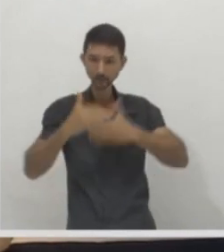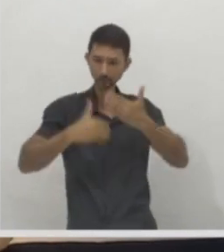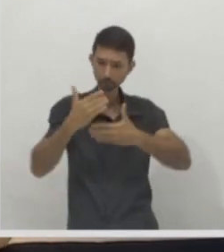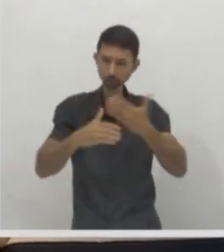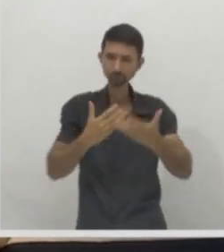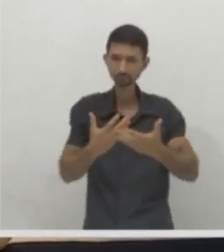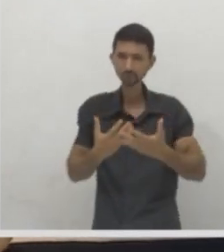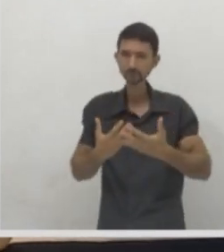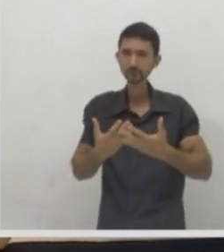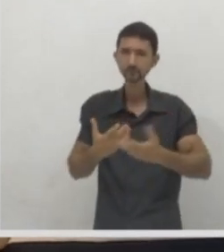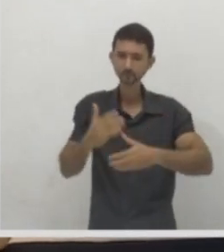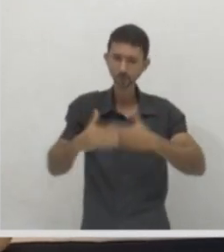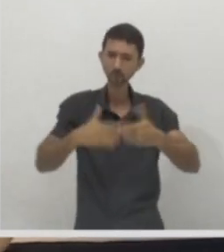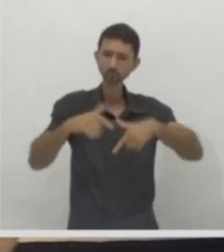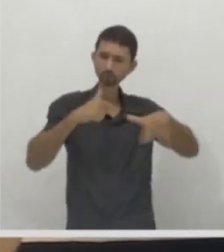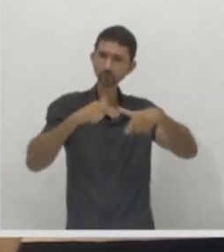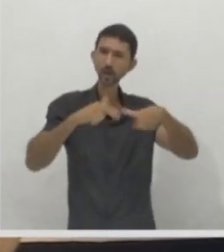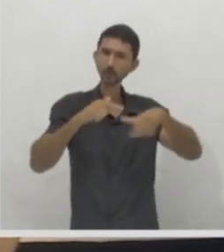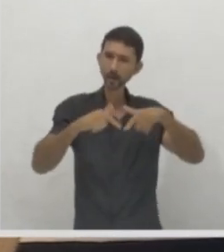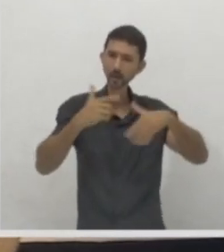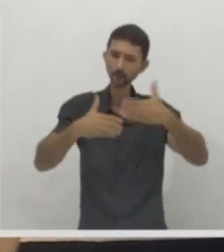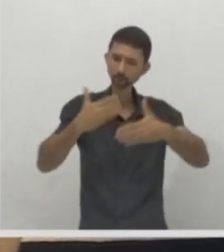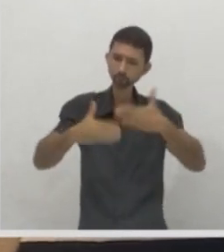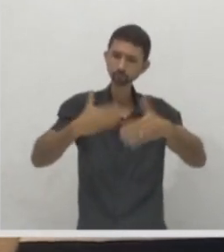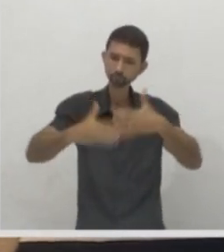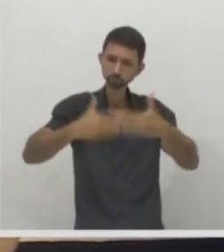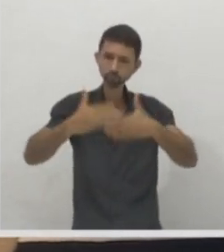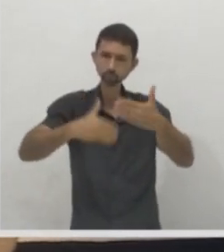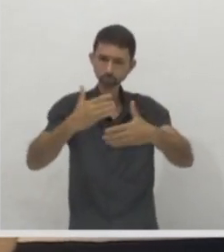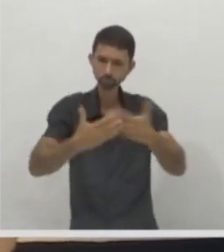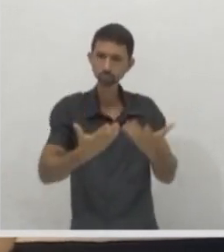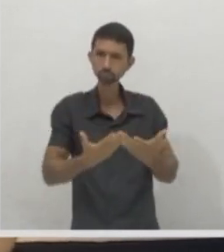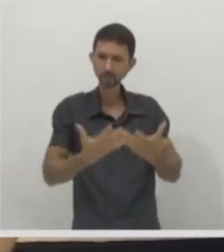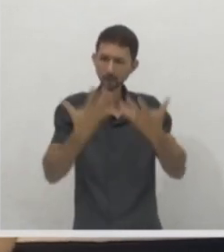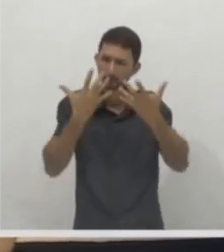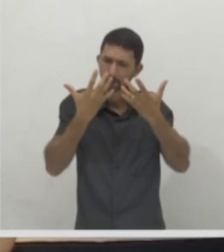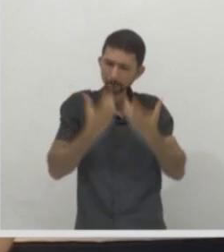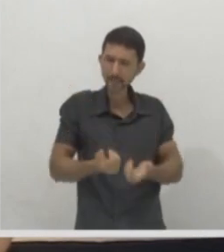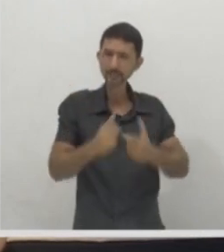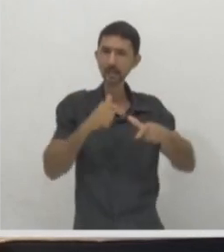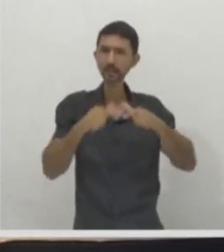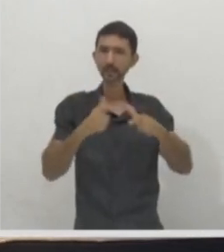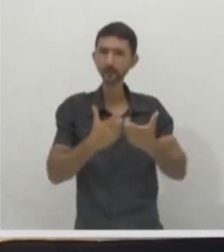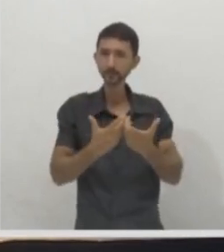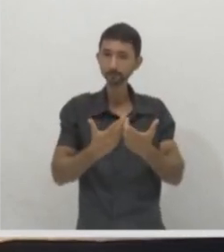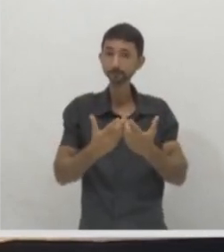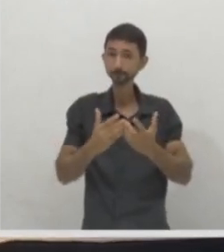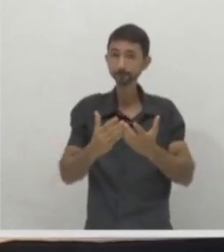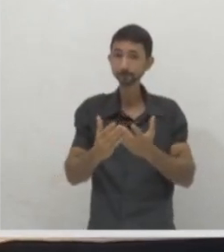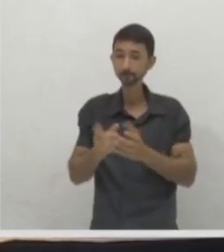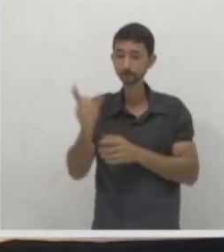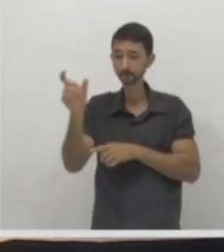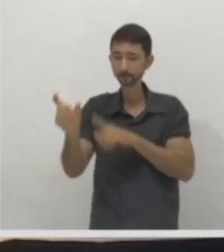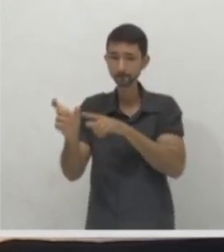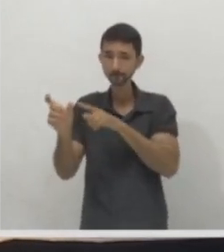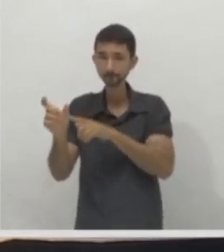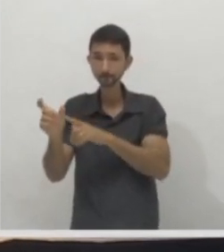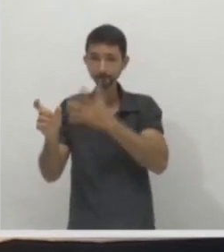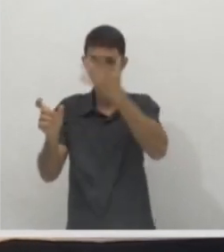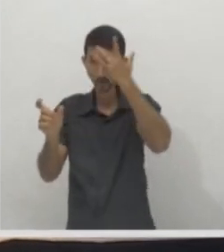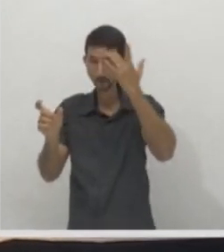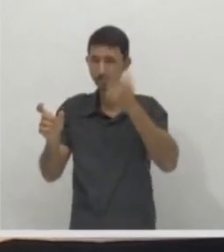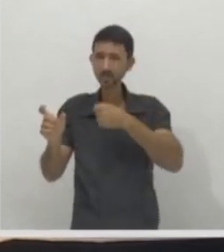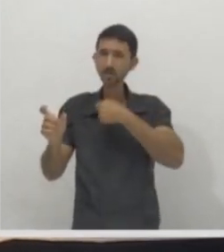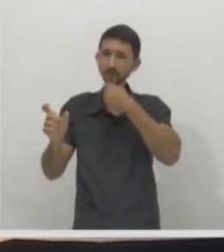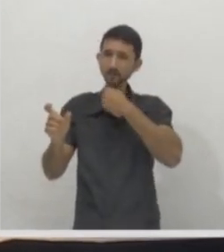cansavam menos, elas faziam exatamente as atividades mais duras. E aquelas pessoas com mais idade, né, que tinham mais